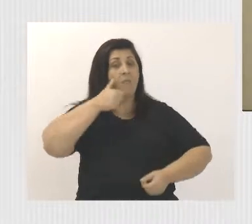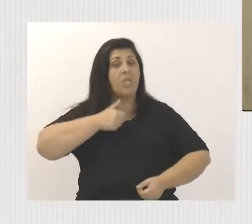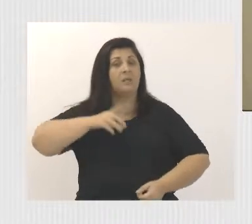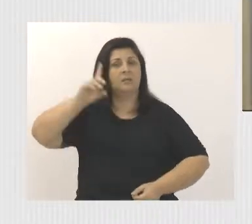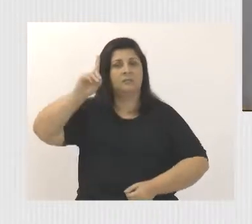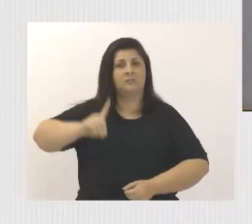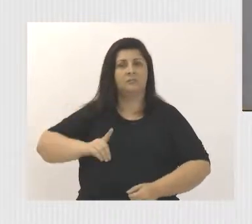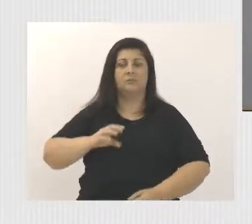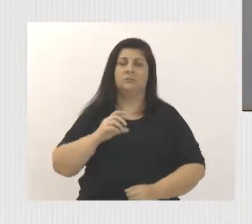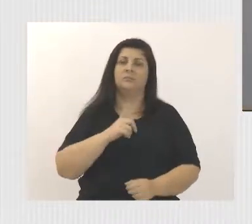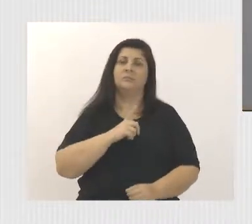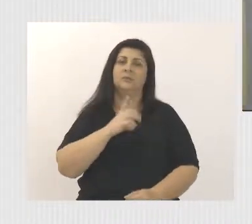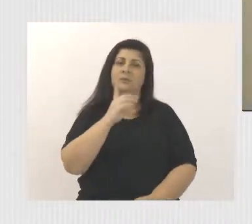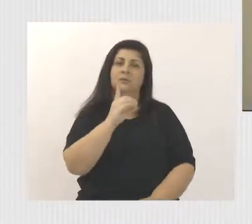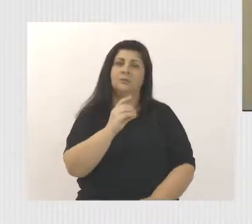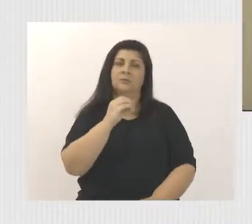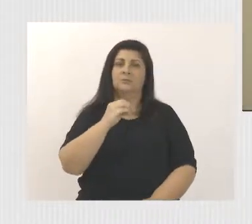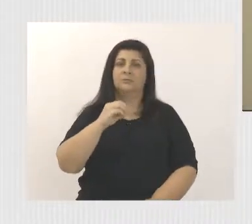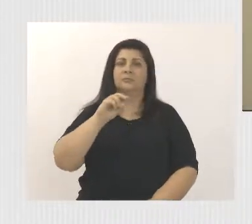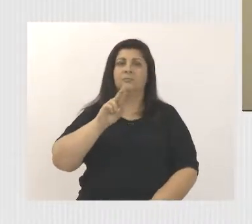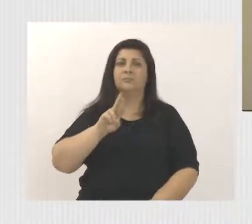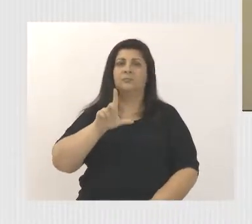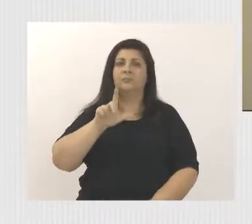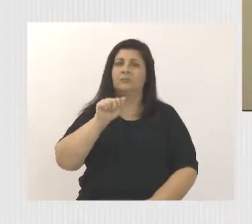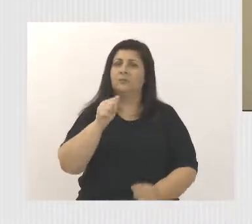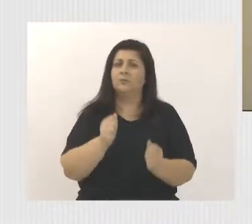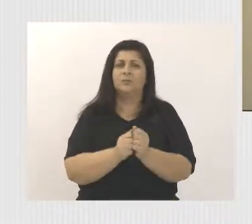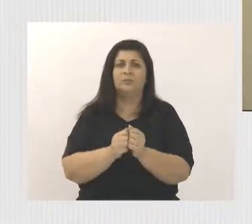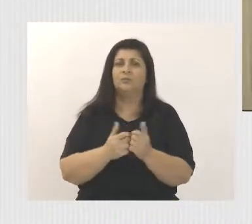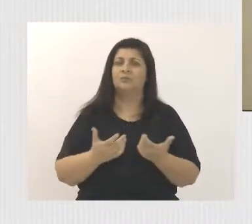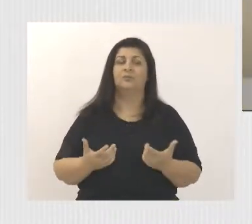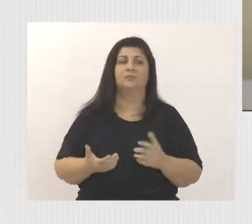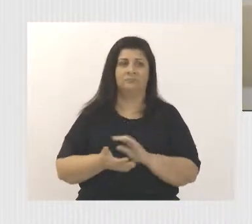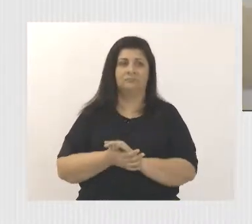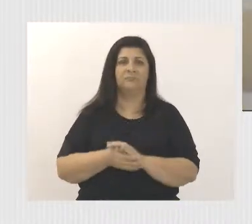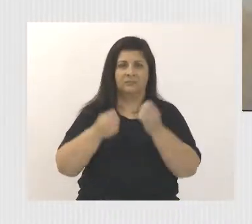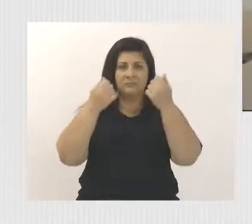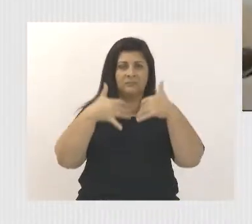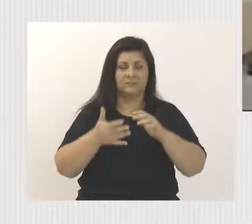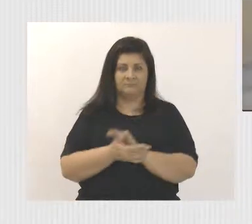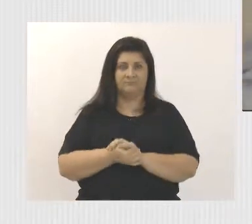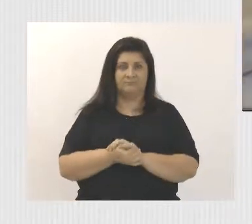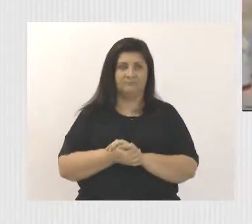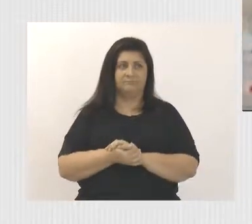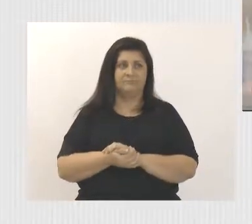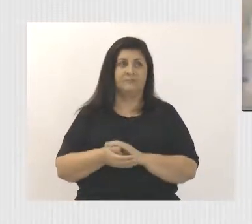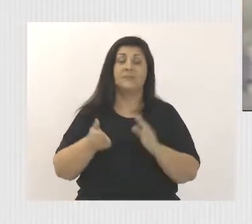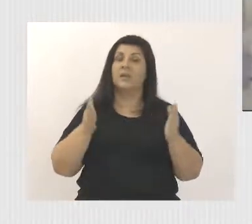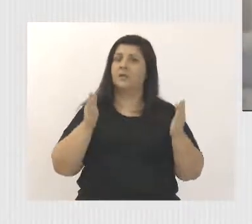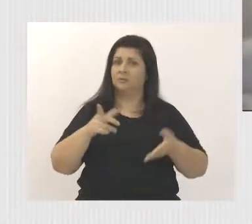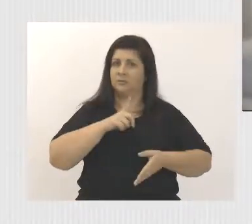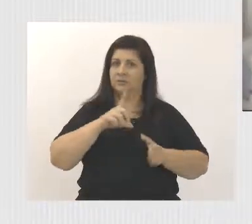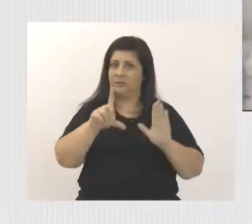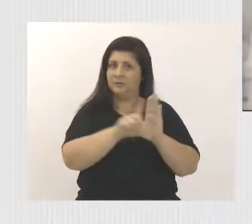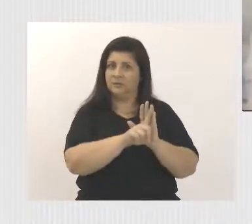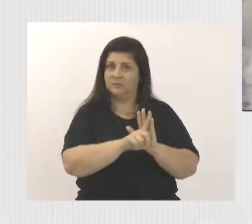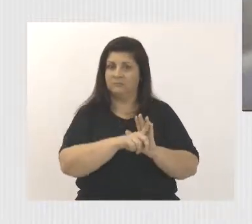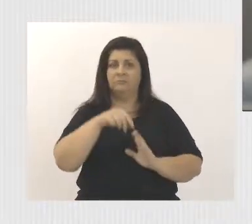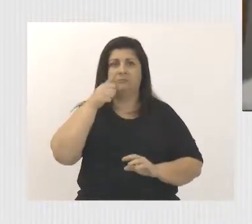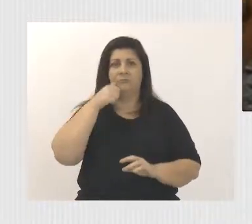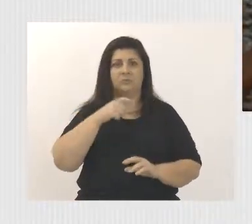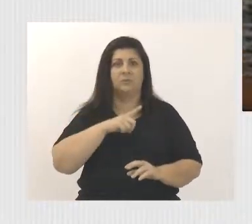ter uma doula sem que ela conte como acompanhante. Eu vou explicar. É que já é garantido por lei que a mulher tenha